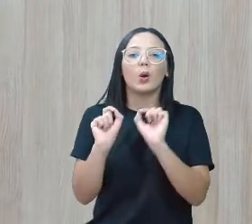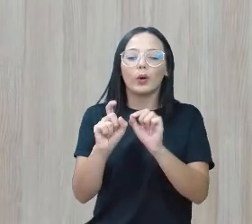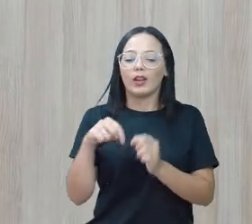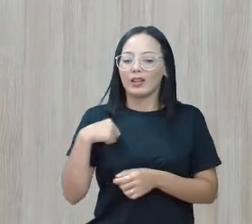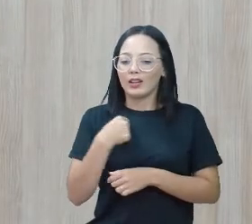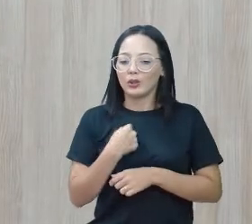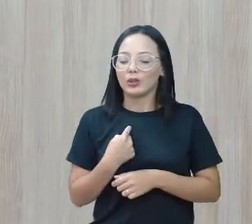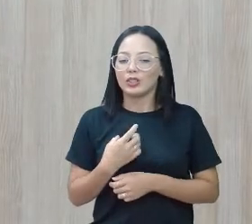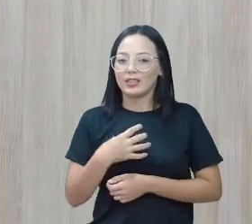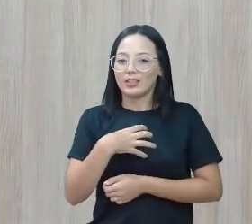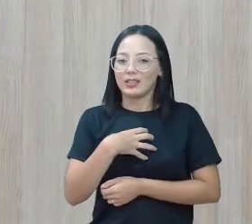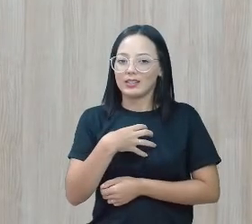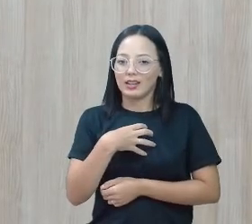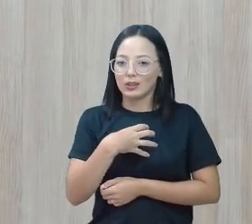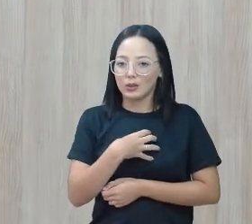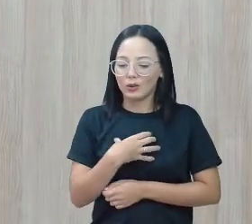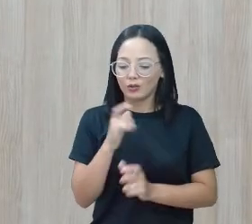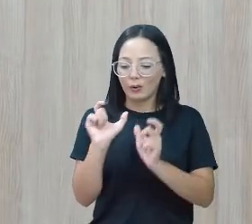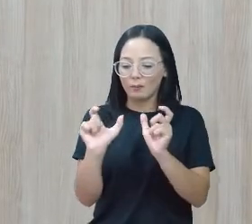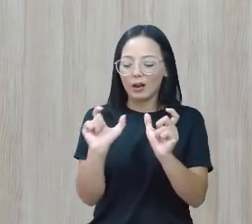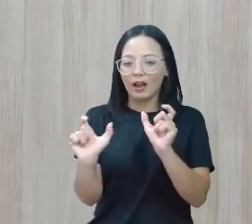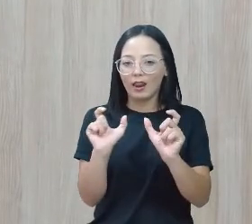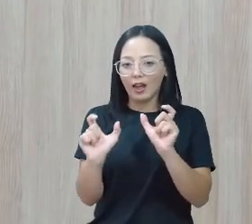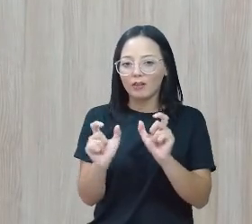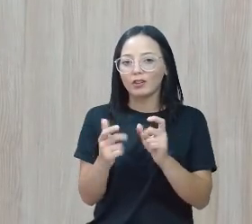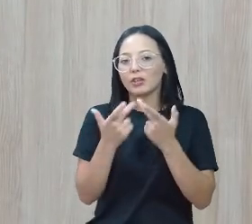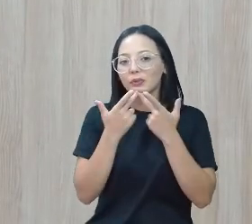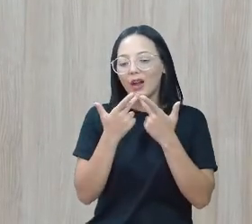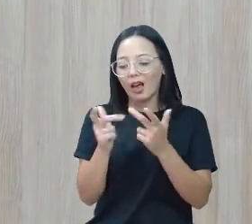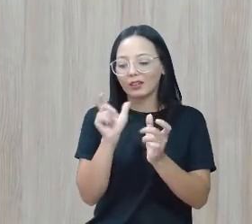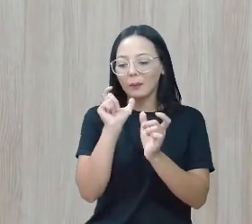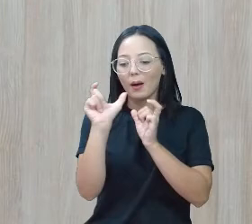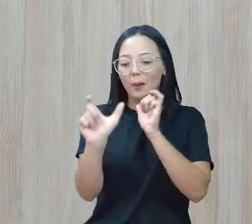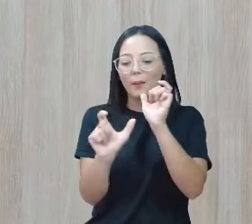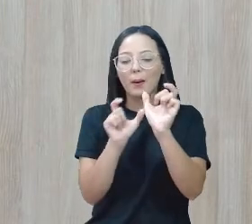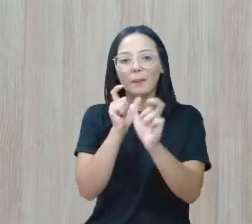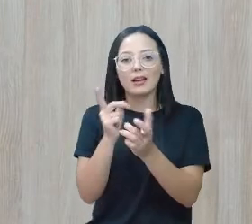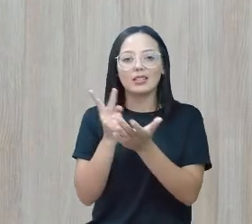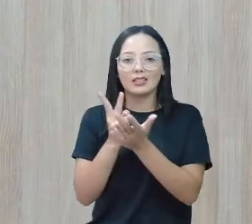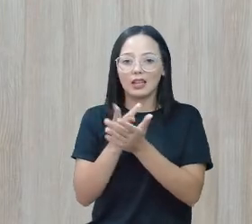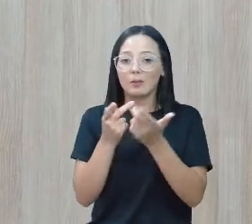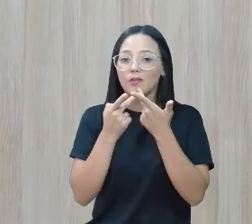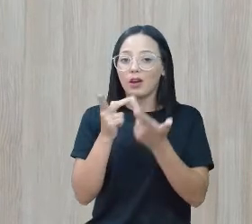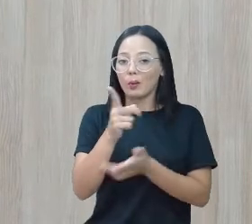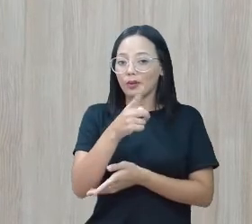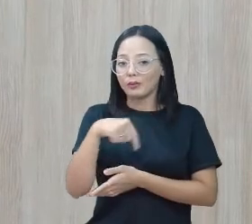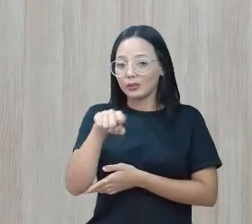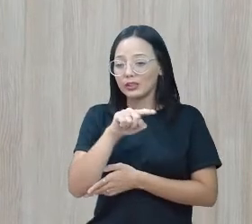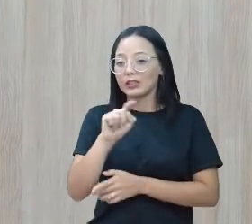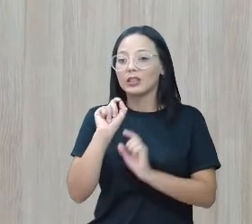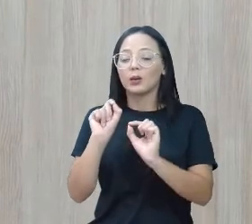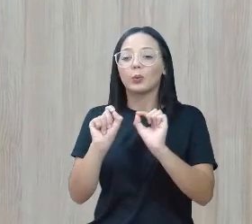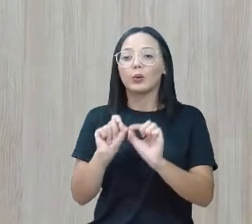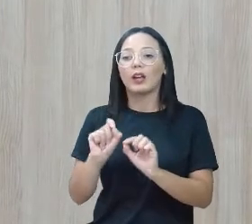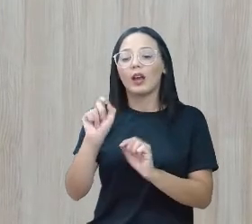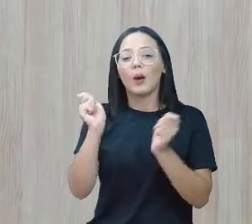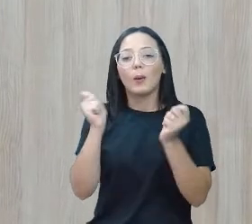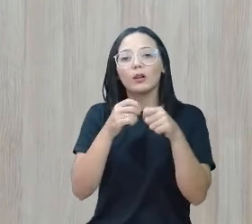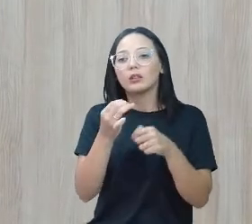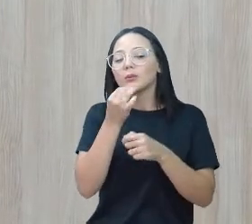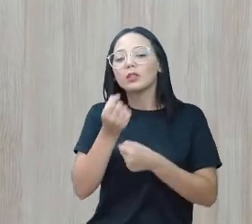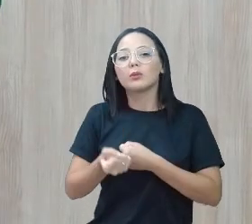nós sensações. As palavras faladas, como sempre falo para vocês, elas quando